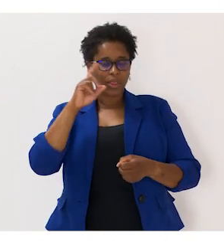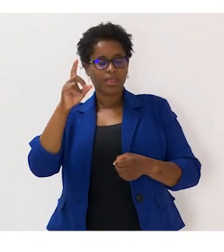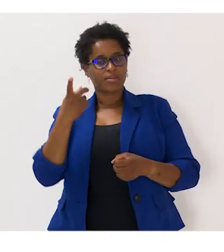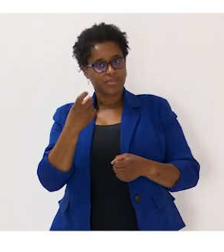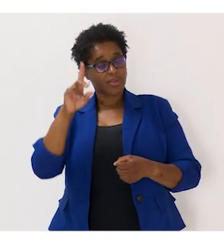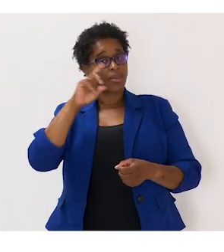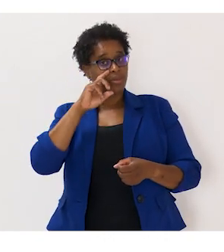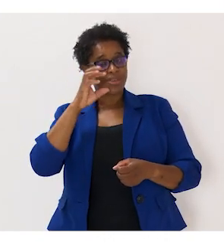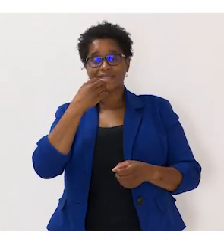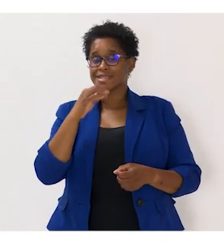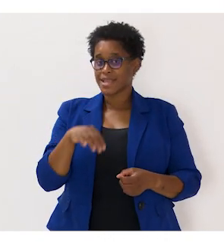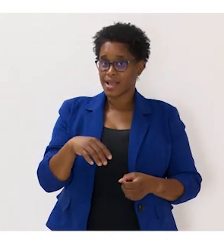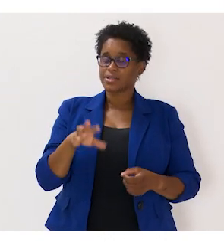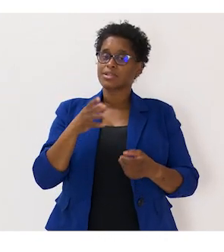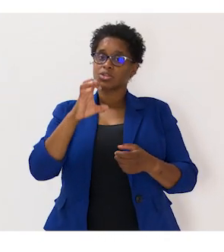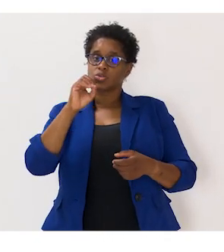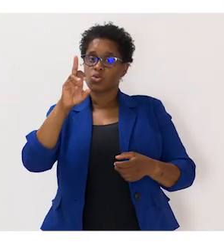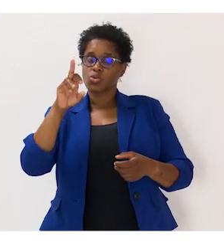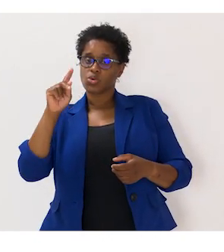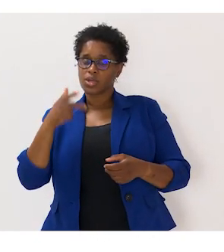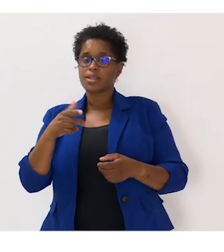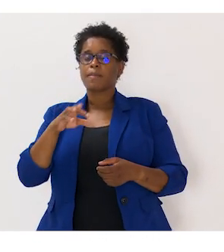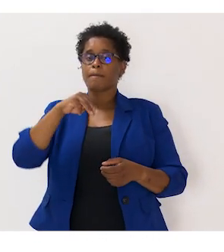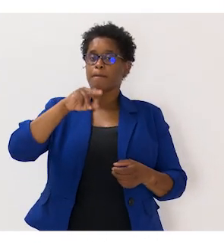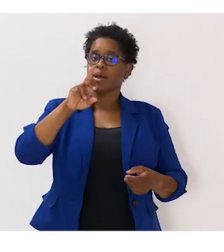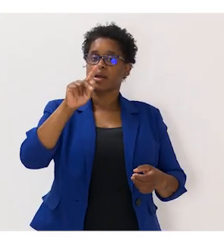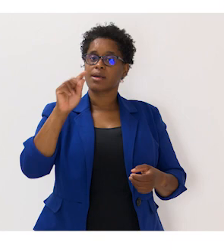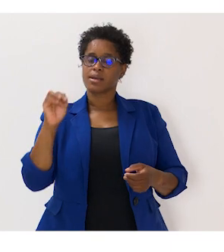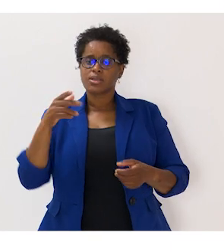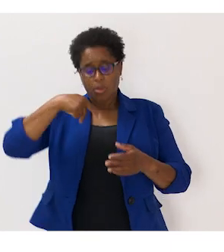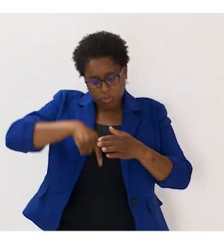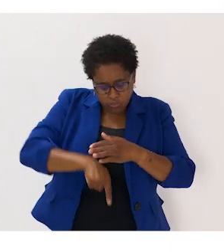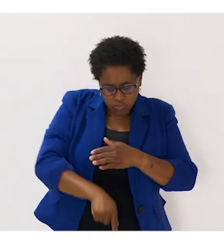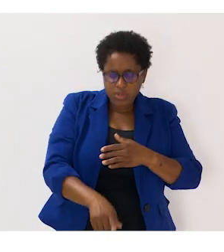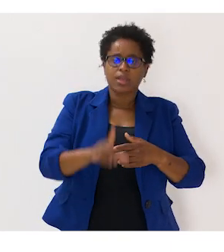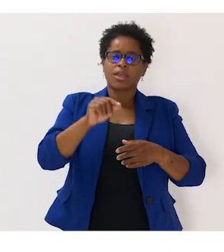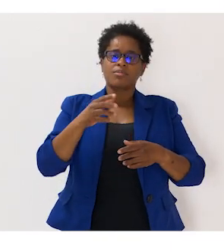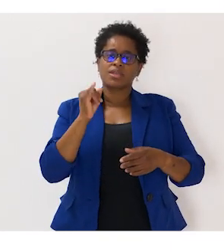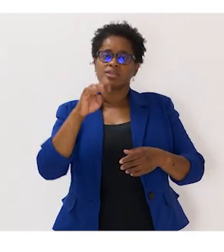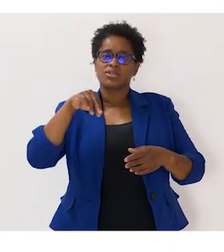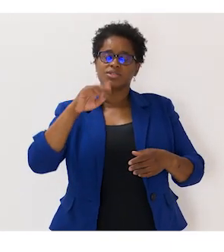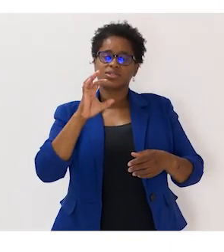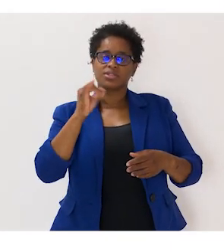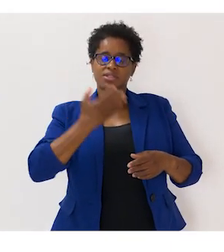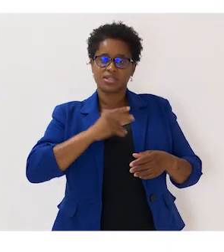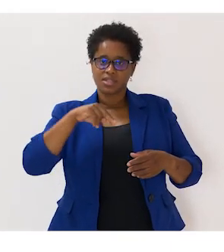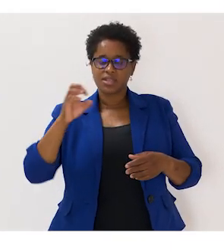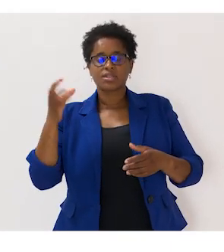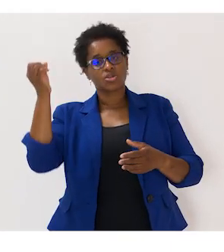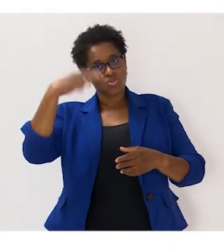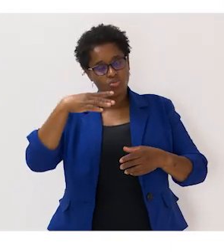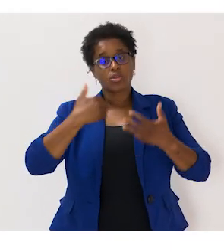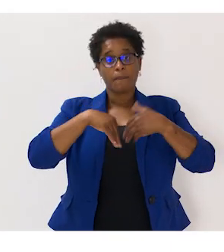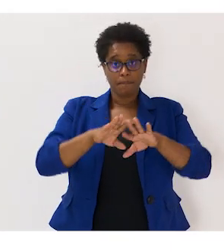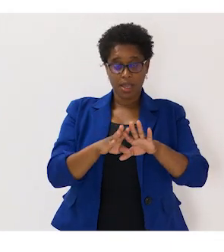temperatura, da salinidade, das correntes, das marés, da profundidade e da incidência de luz.